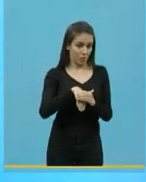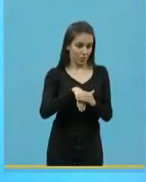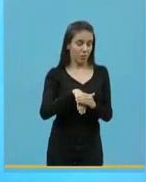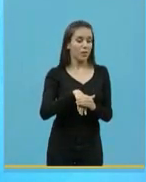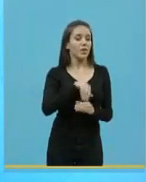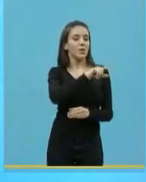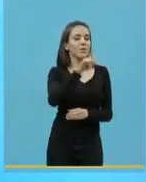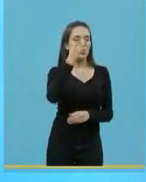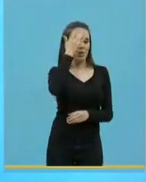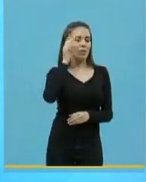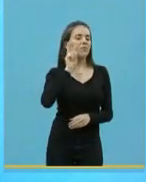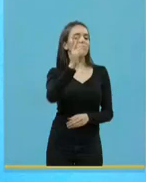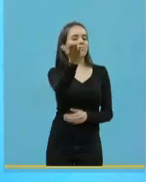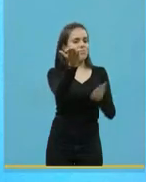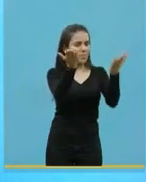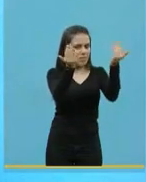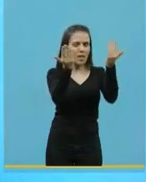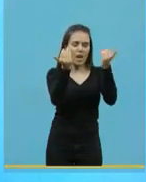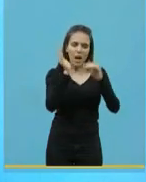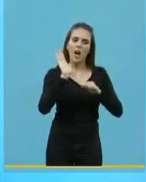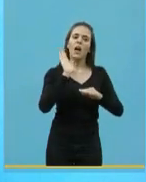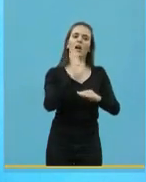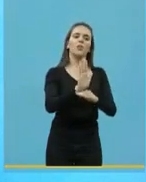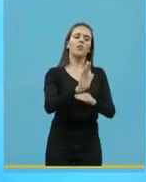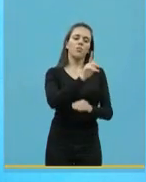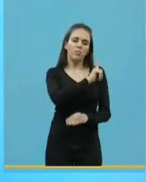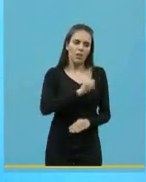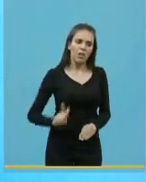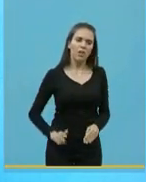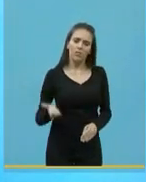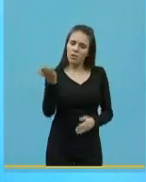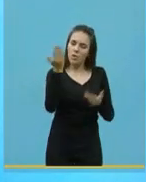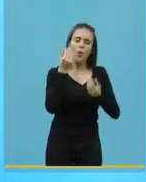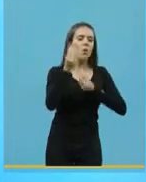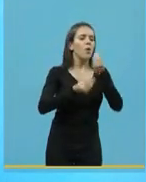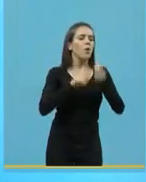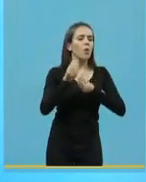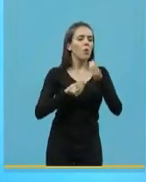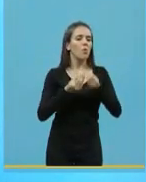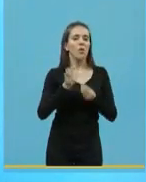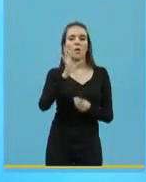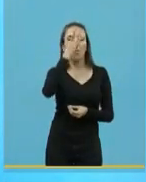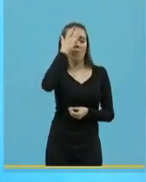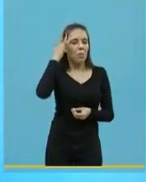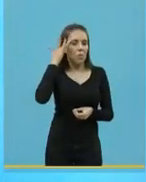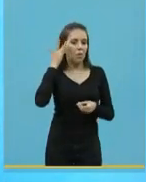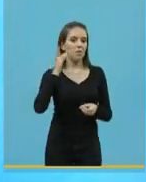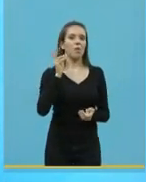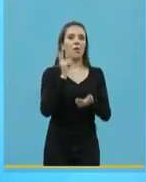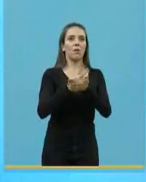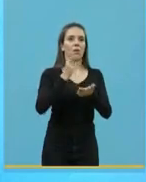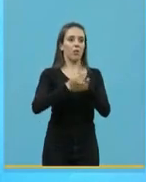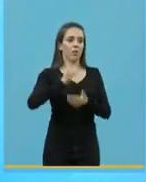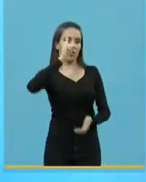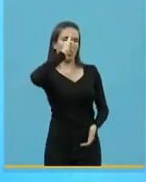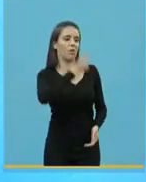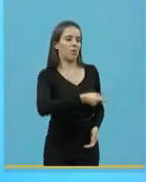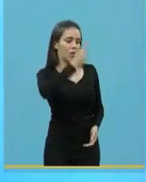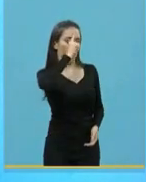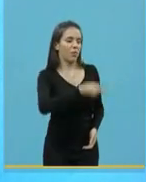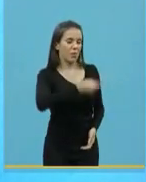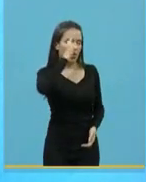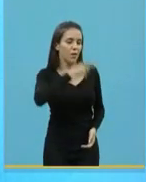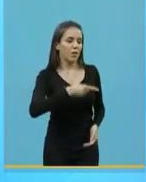pessoas também para ajudar a governar implementar o programa e não só ficar refém desses velhos pacto de governabilidade